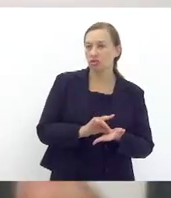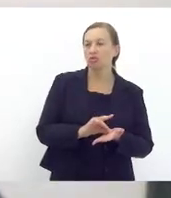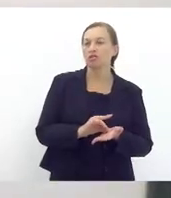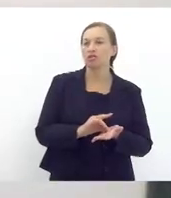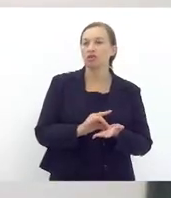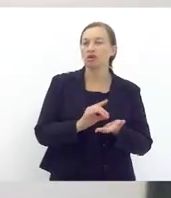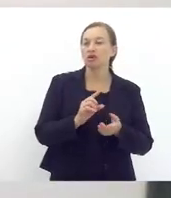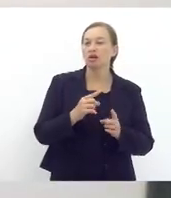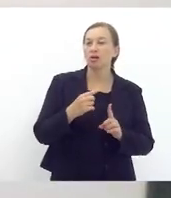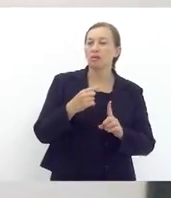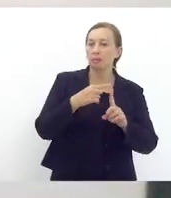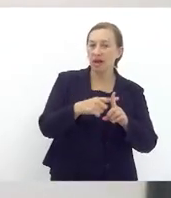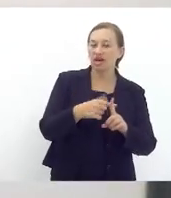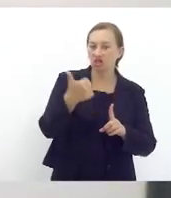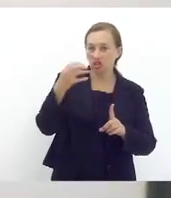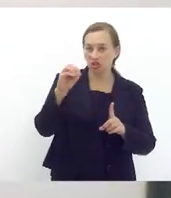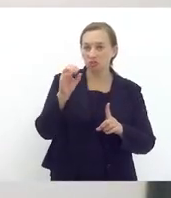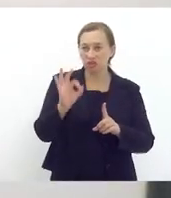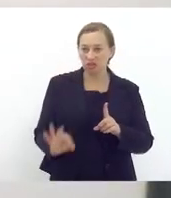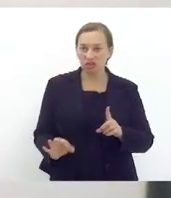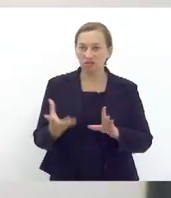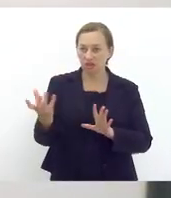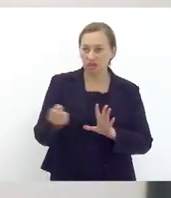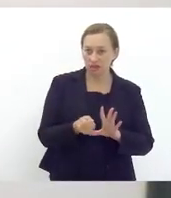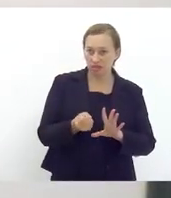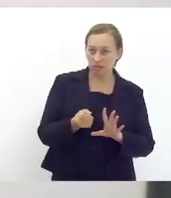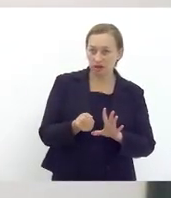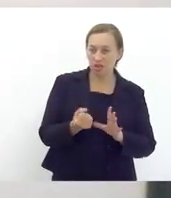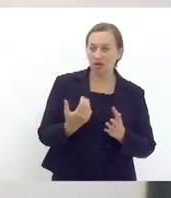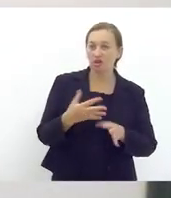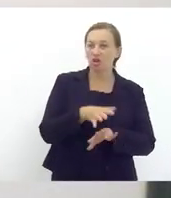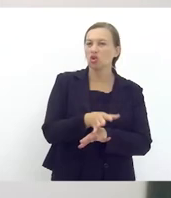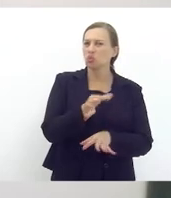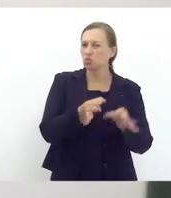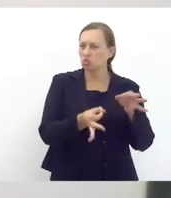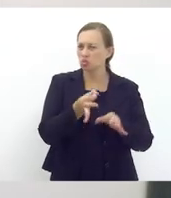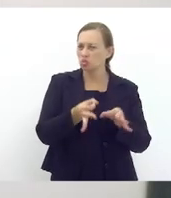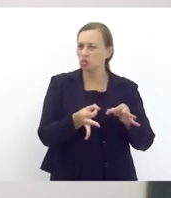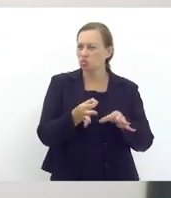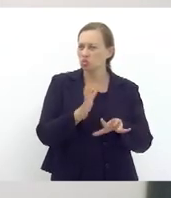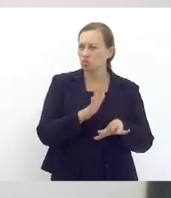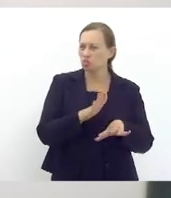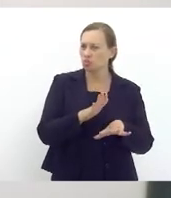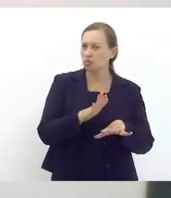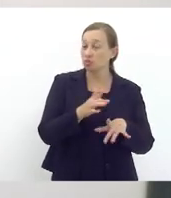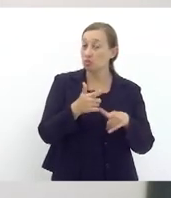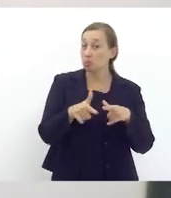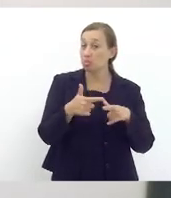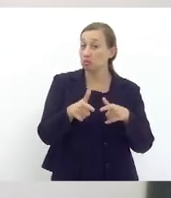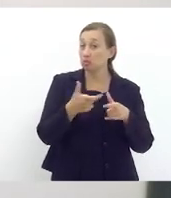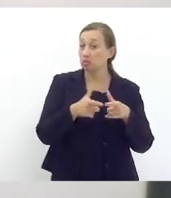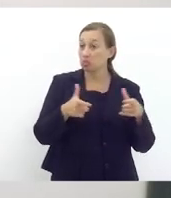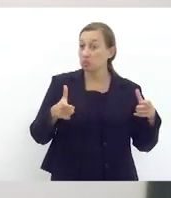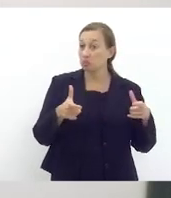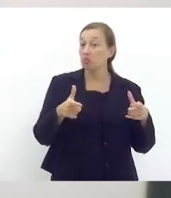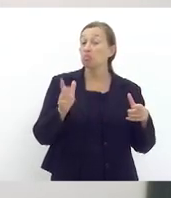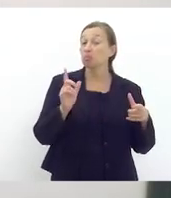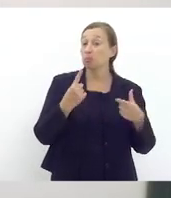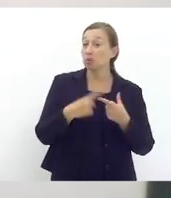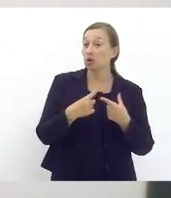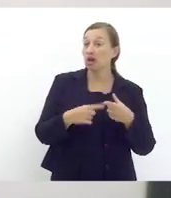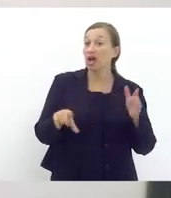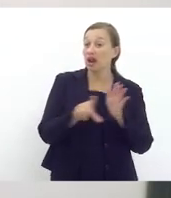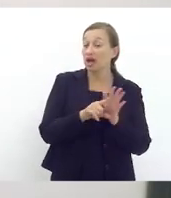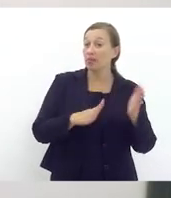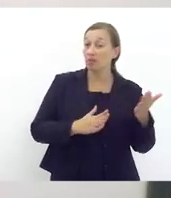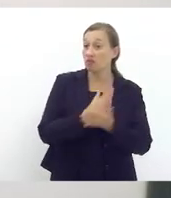vai receber 10% mais se fizer isso juridicamente isso deu margem para um problema enorme porque ali já tava aprovada